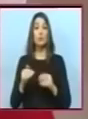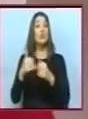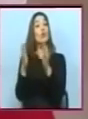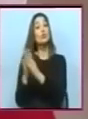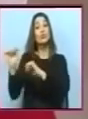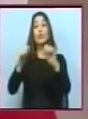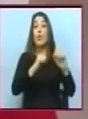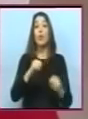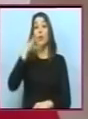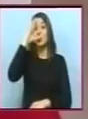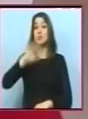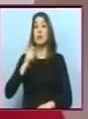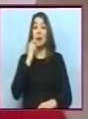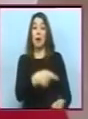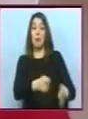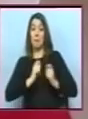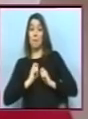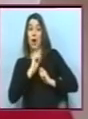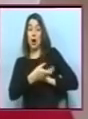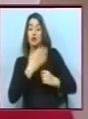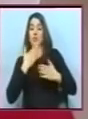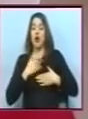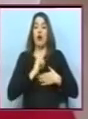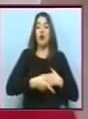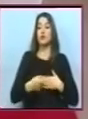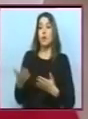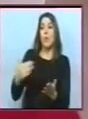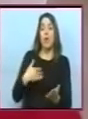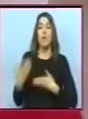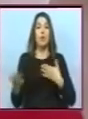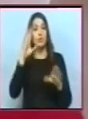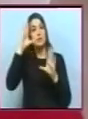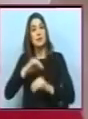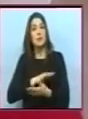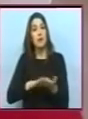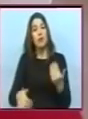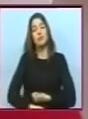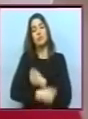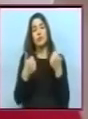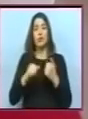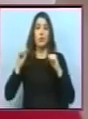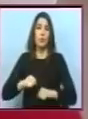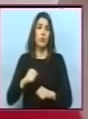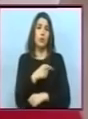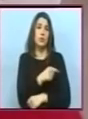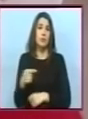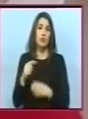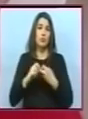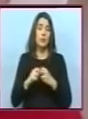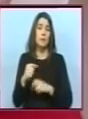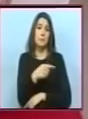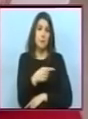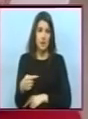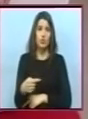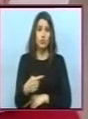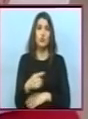sabe quem é que vai cair cada lote, e portanto é mais consensual do ponto de vista da discussão que pode ter,